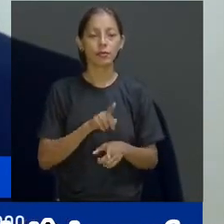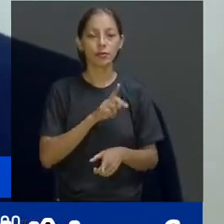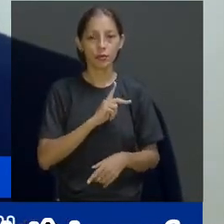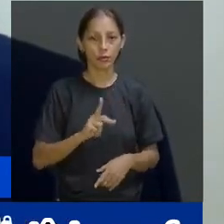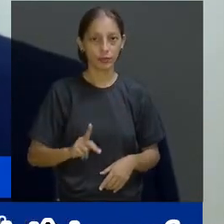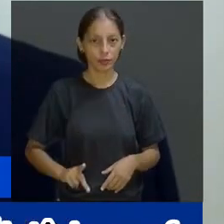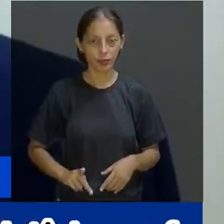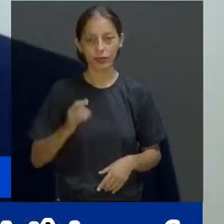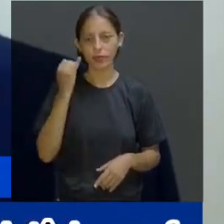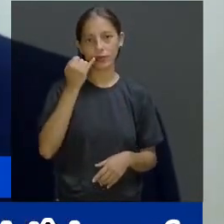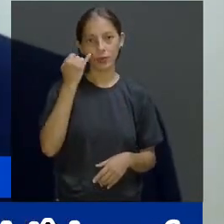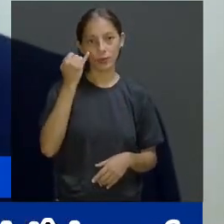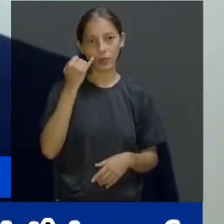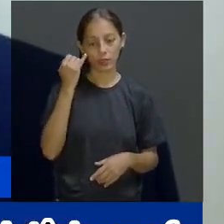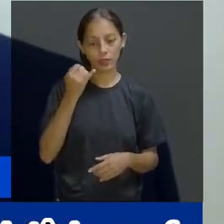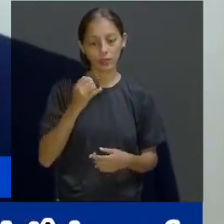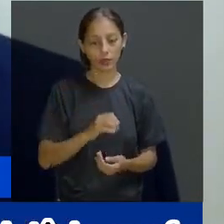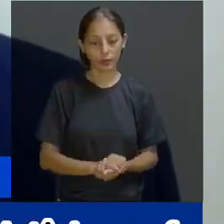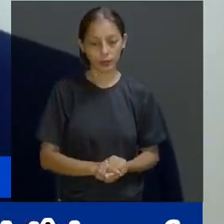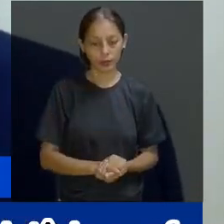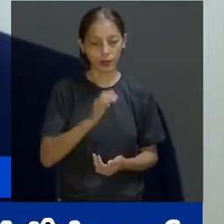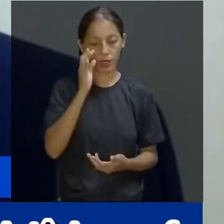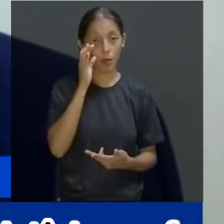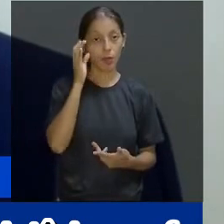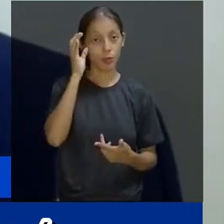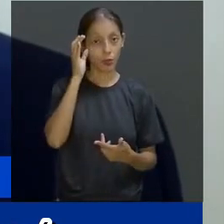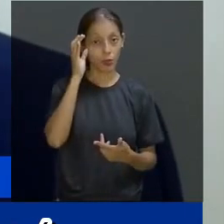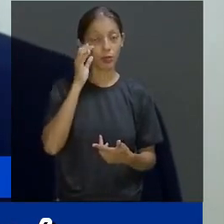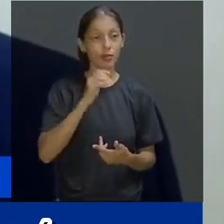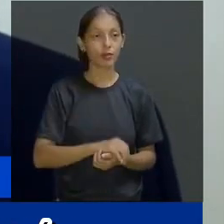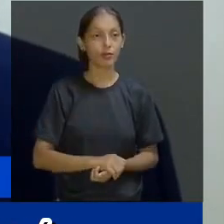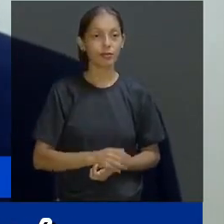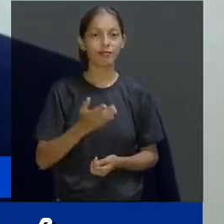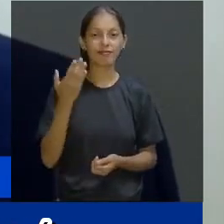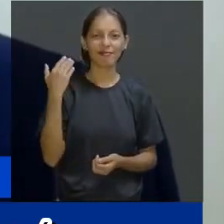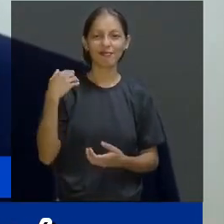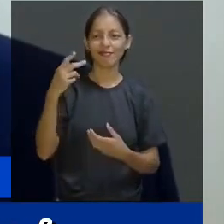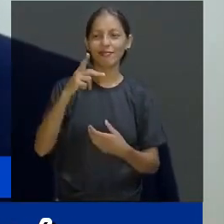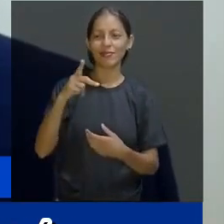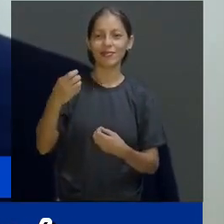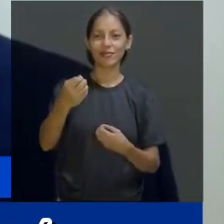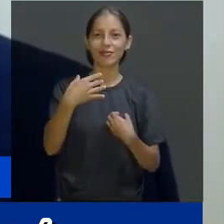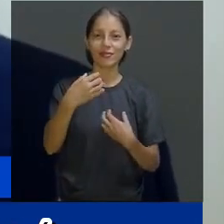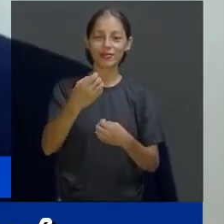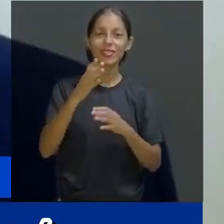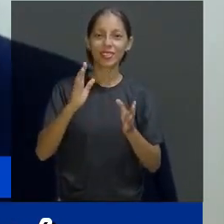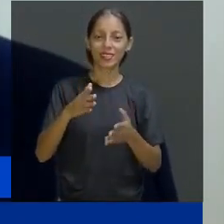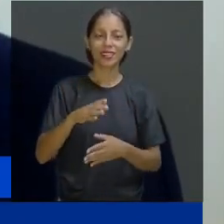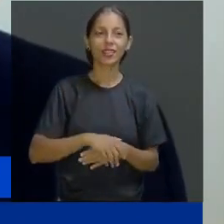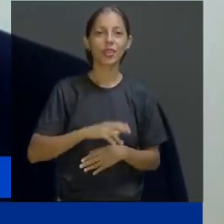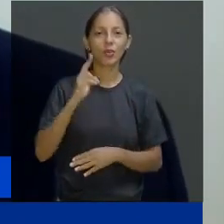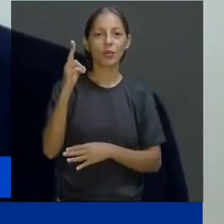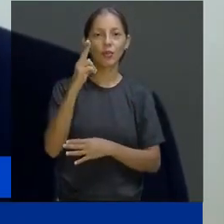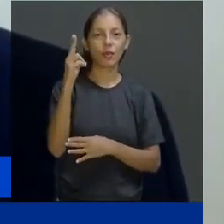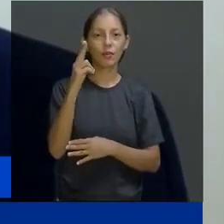desembargador Lages e do desembargador Carmo Antônio, que foram meus professores na Universidade Federal do